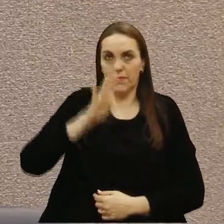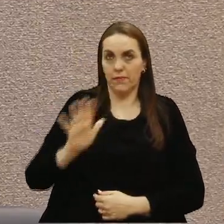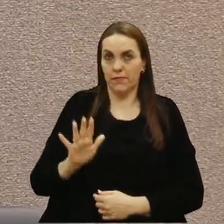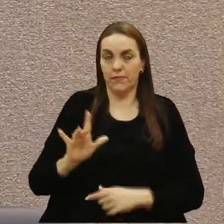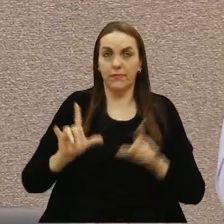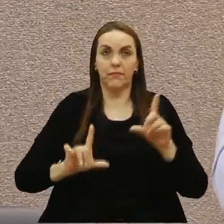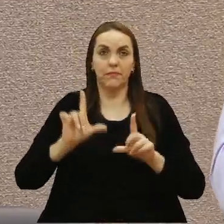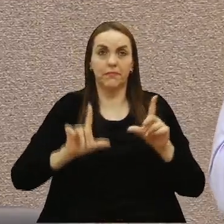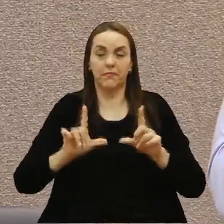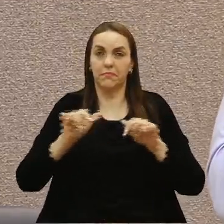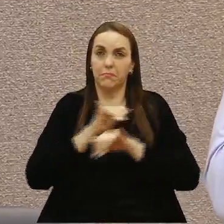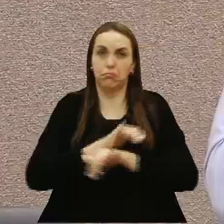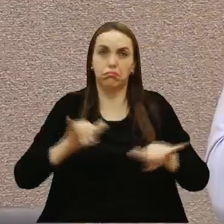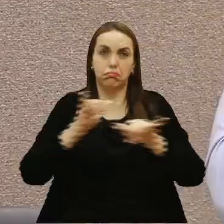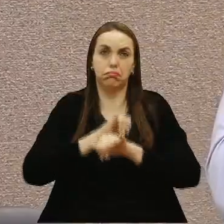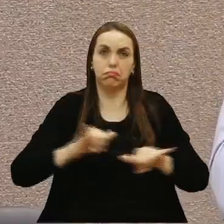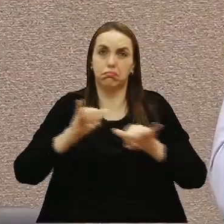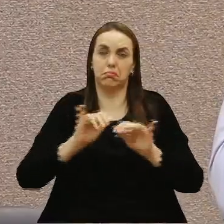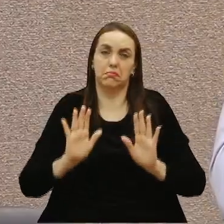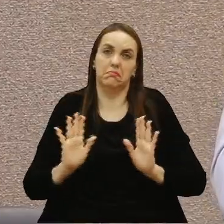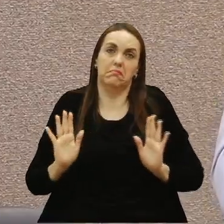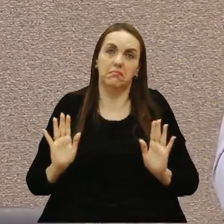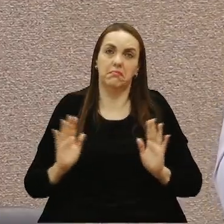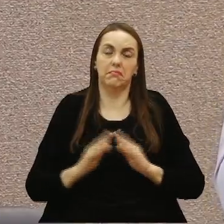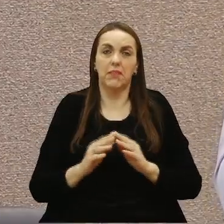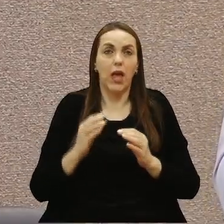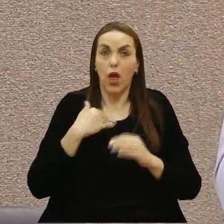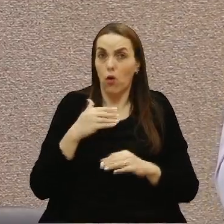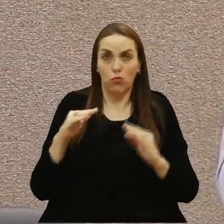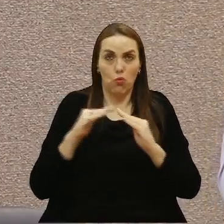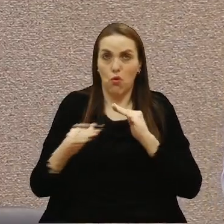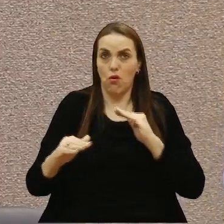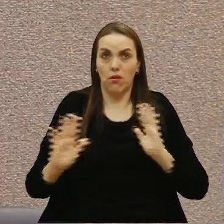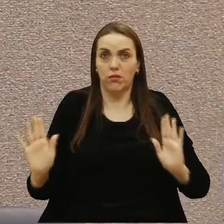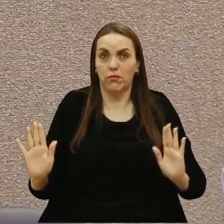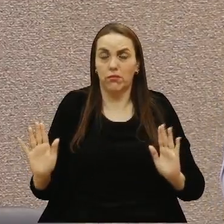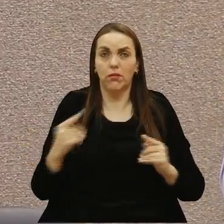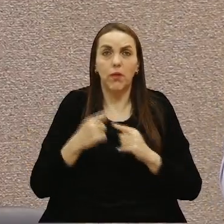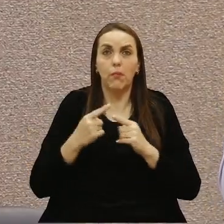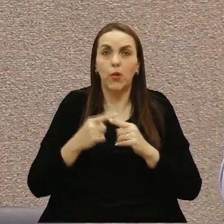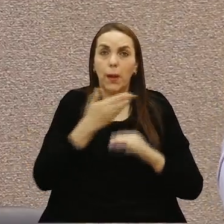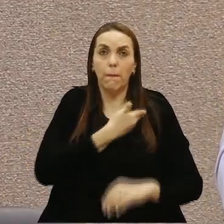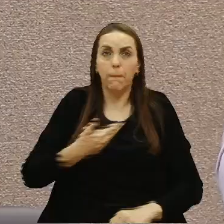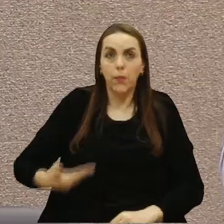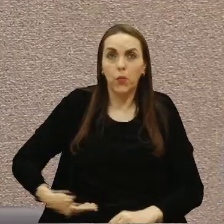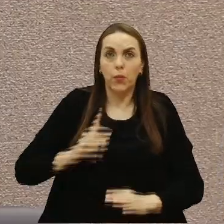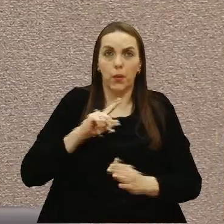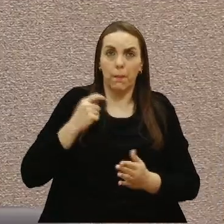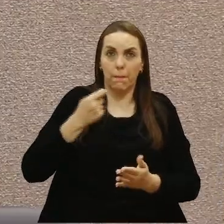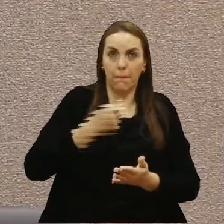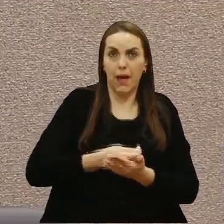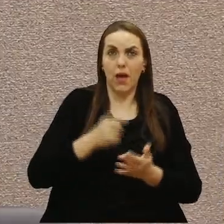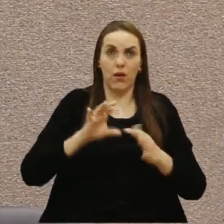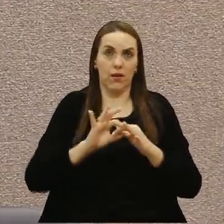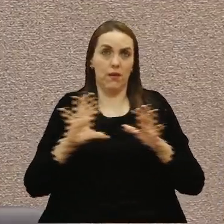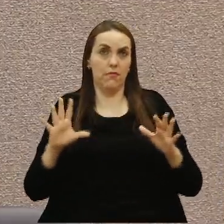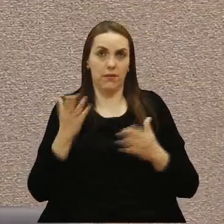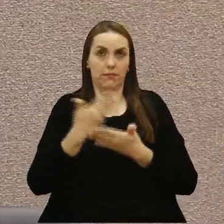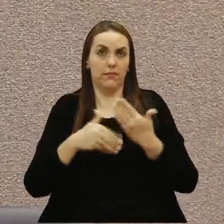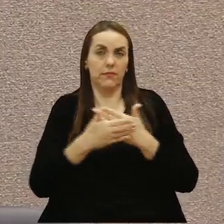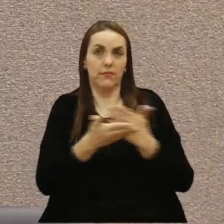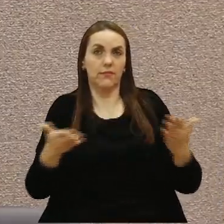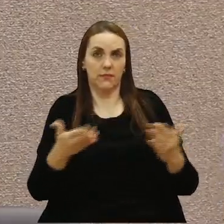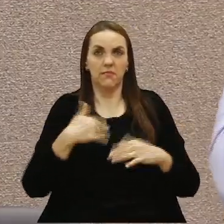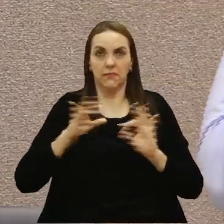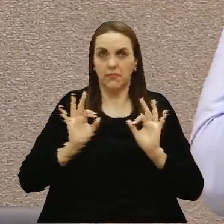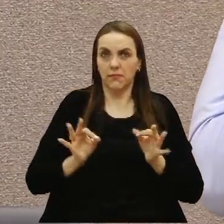veículos de comunicação espalham. E eu não concordo. Não é porque está ali que é público, que é pago e que é liberado para todo mundo, que